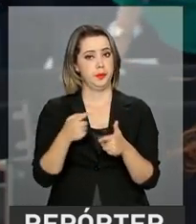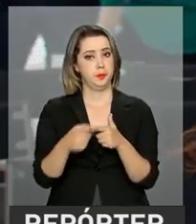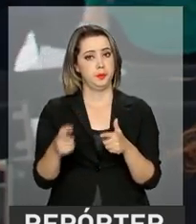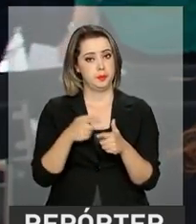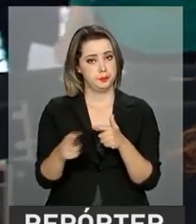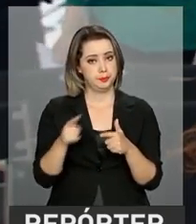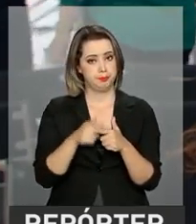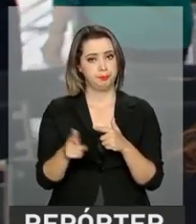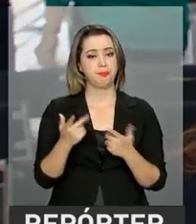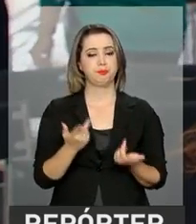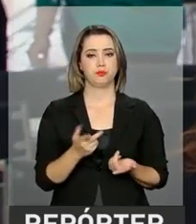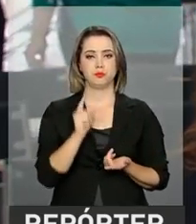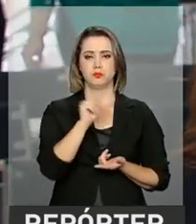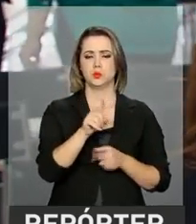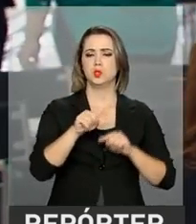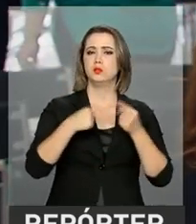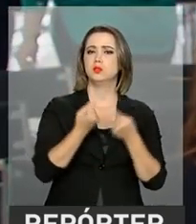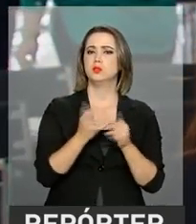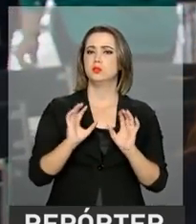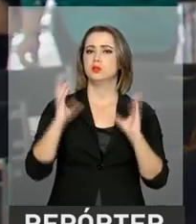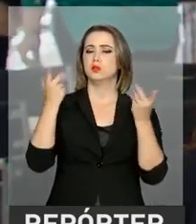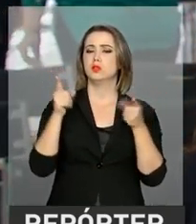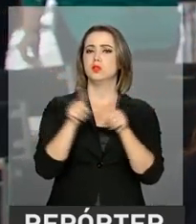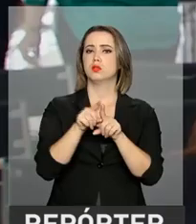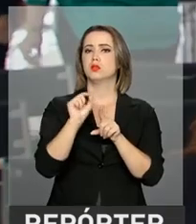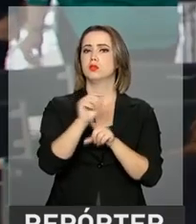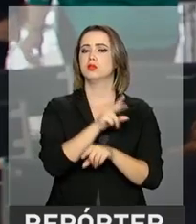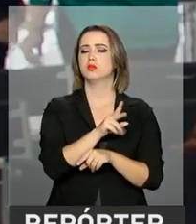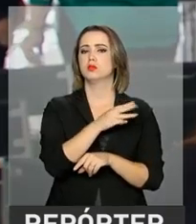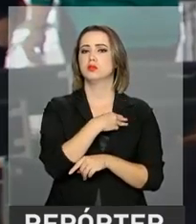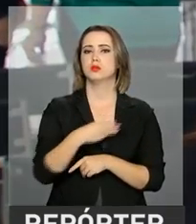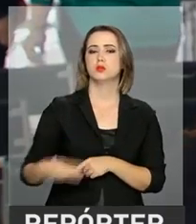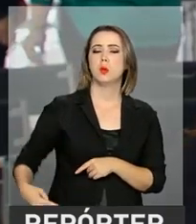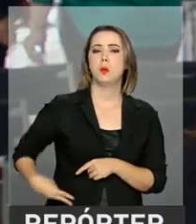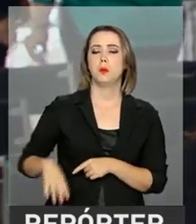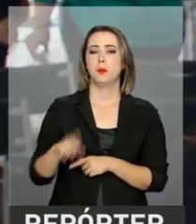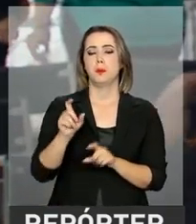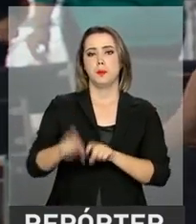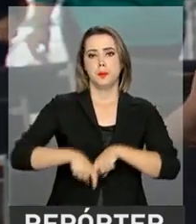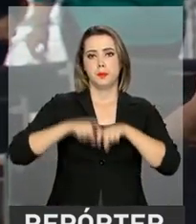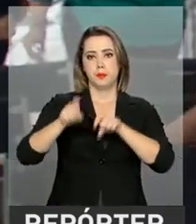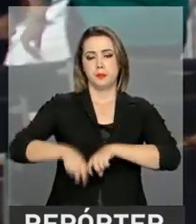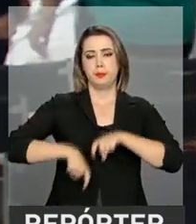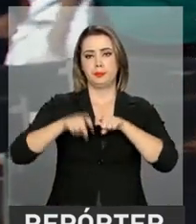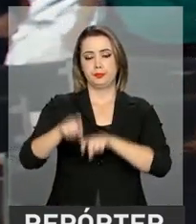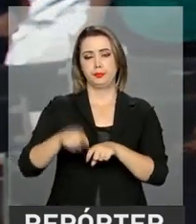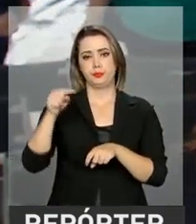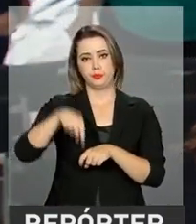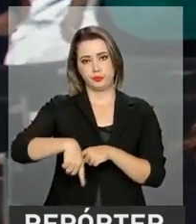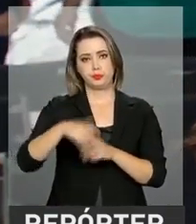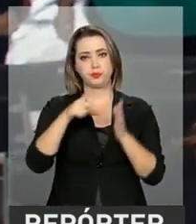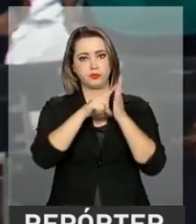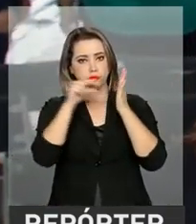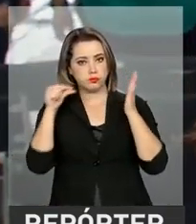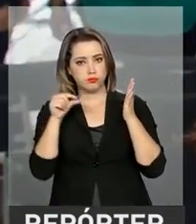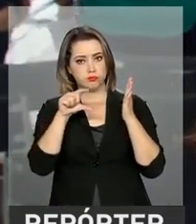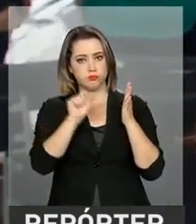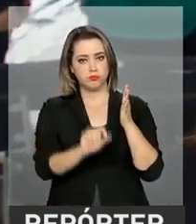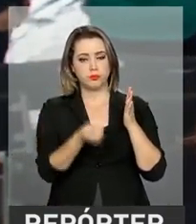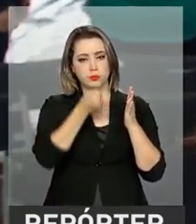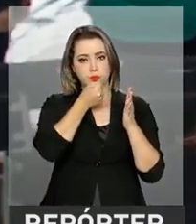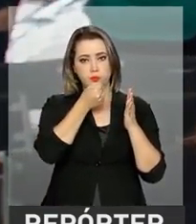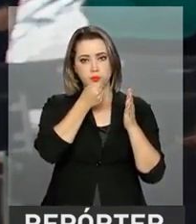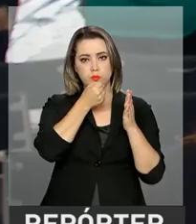sanitárias. Logo após o evento, Roberto, o ministro da Agricultura, Blairo Maggi, deve conceder aqui no Palácio do Planalto,